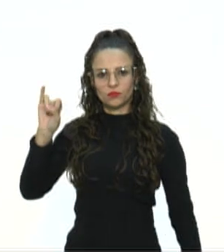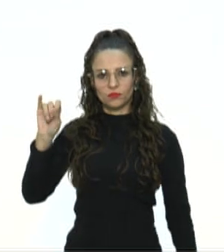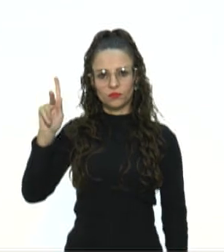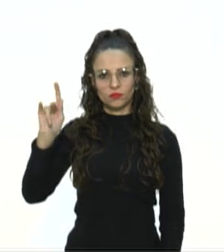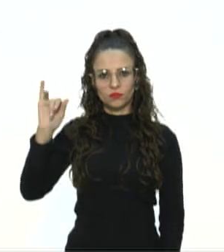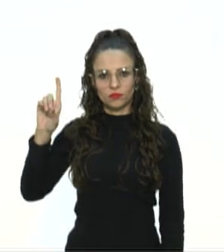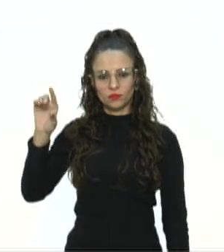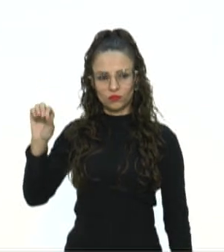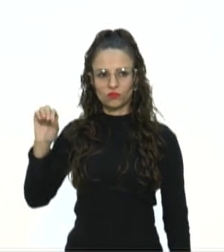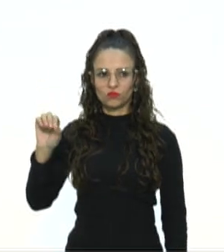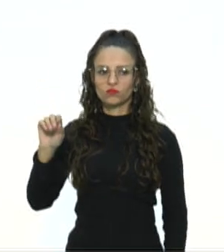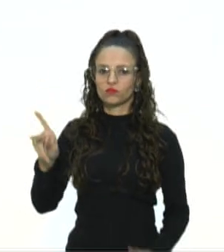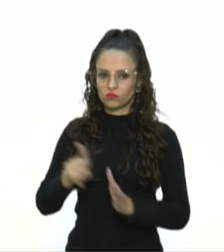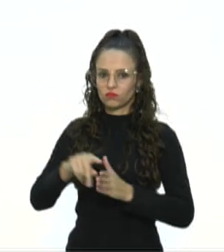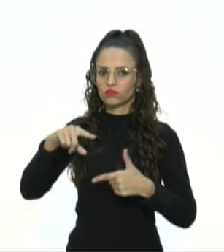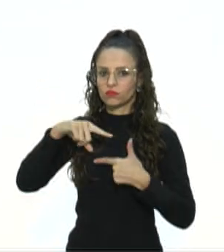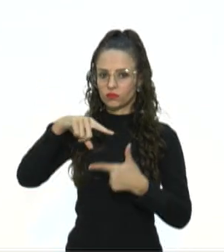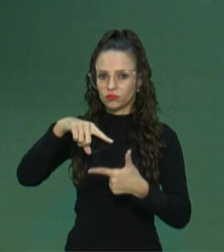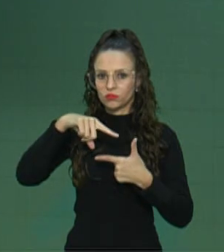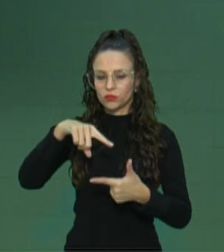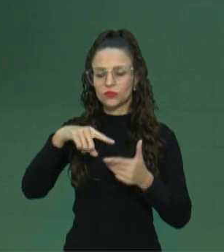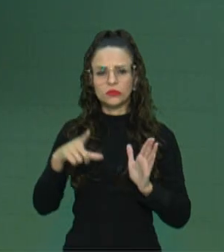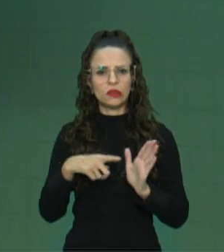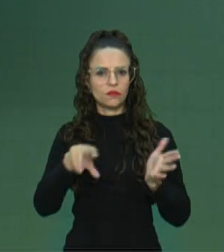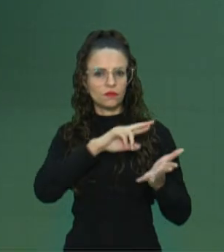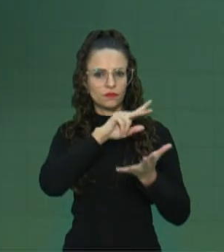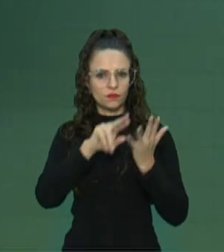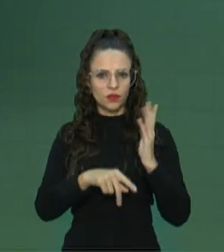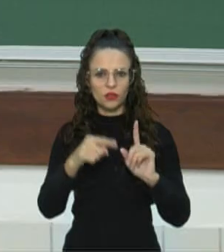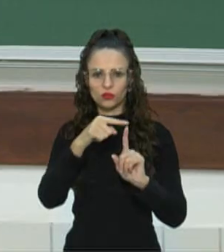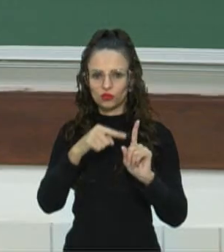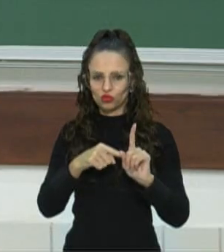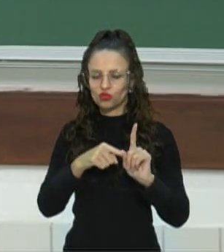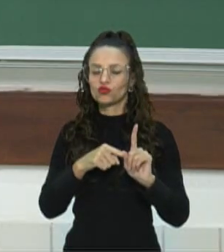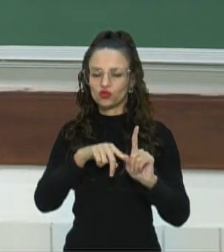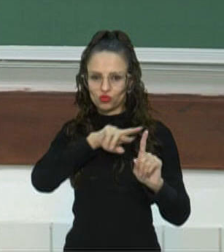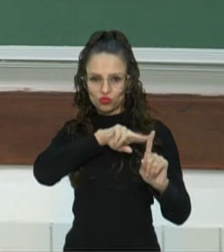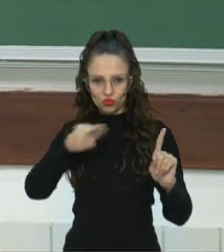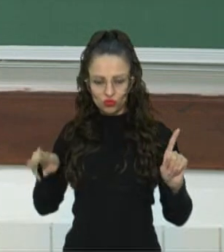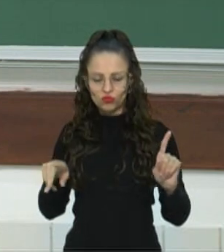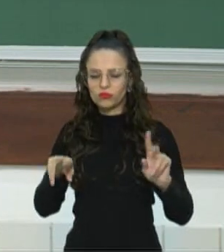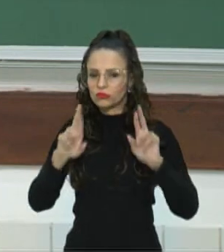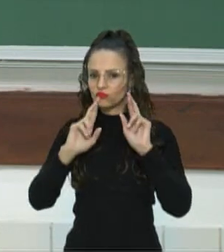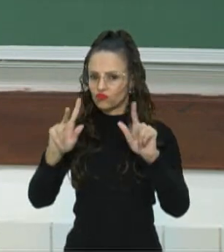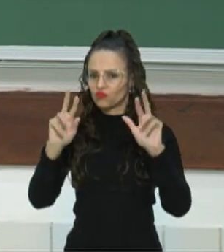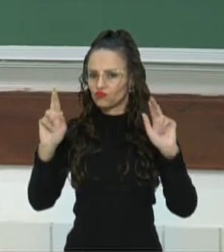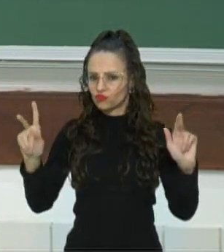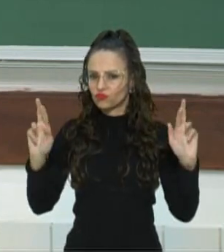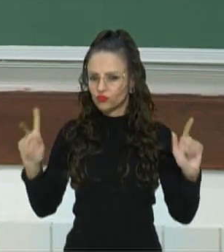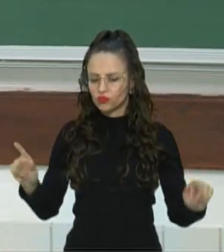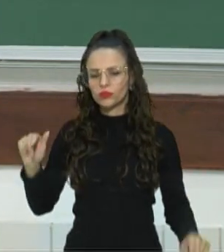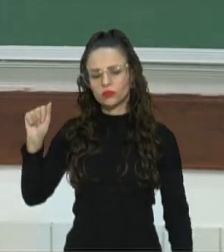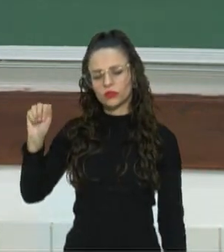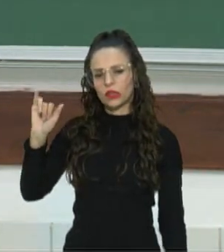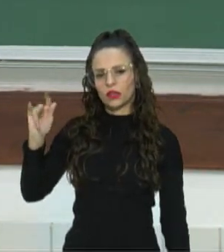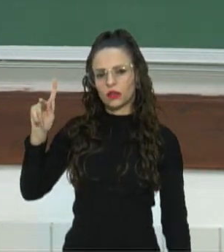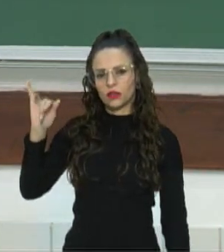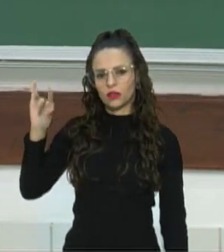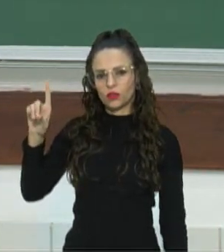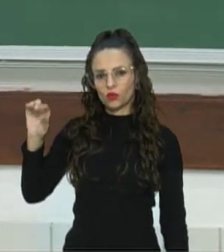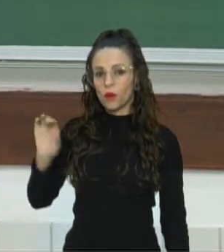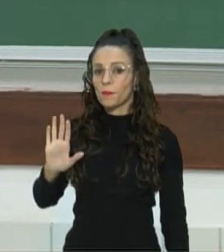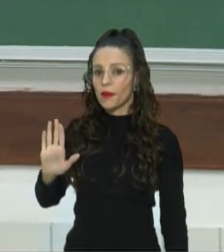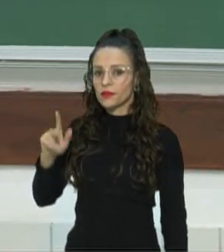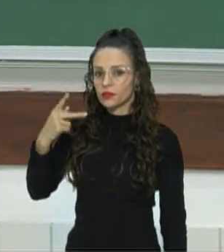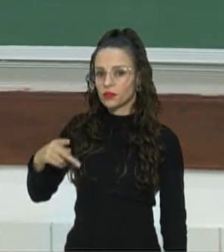Aikido tradicional. Existem várias manifestações, vários estilos diferentes do Aikido, mas nós retratamos